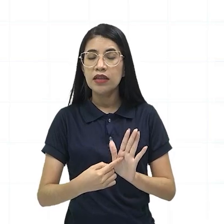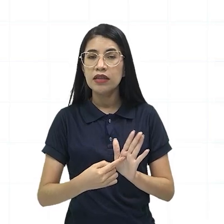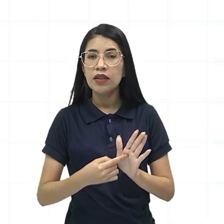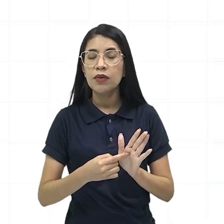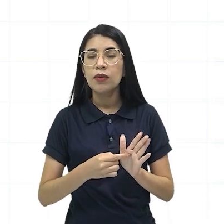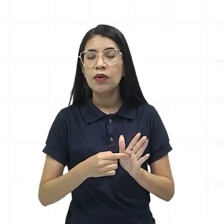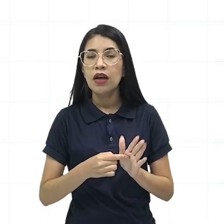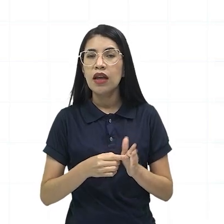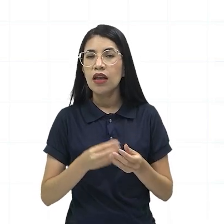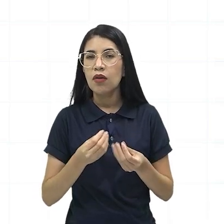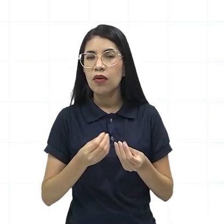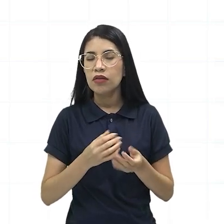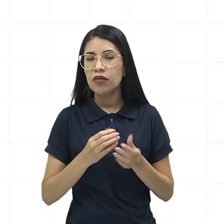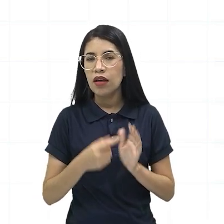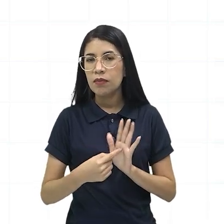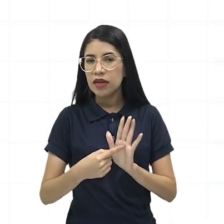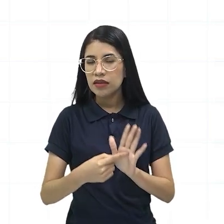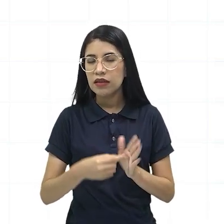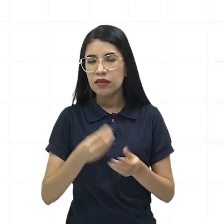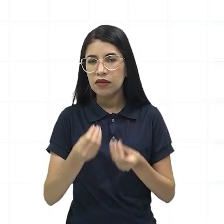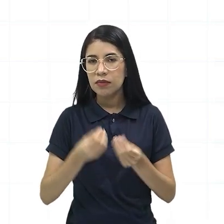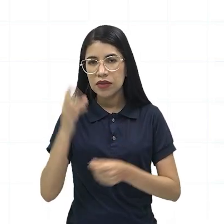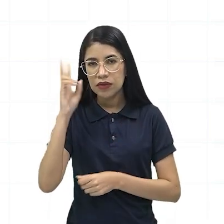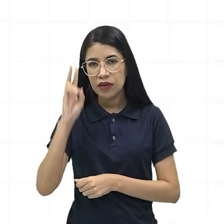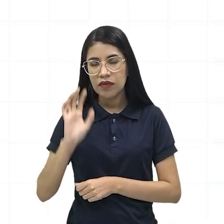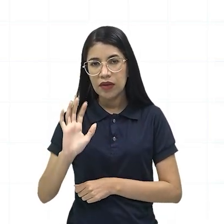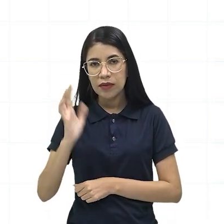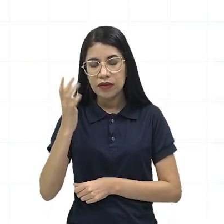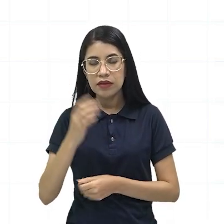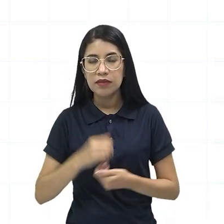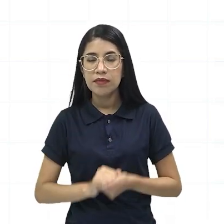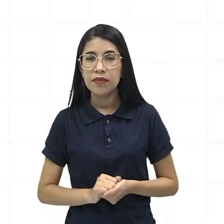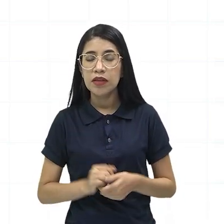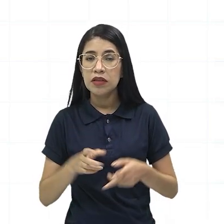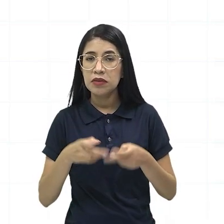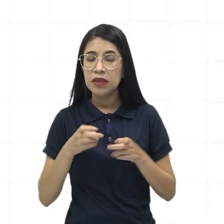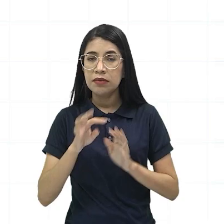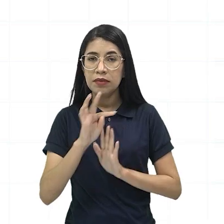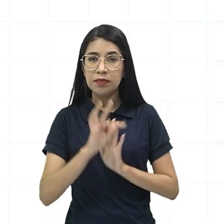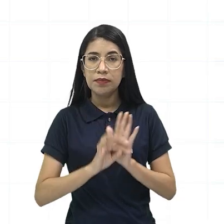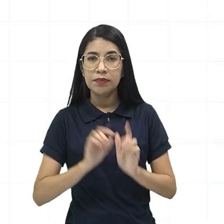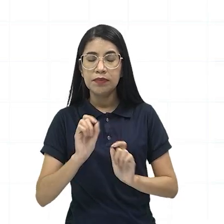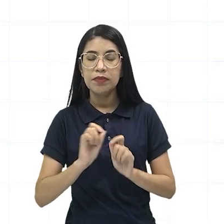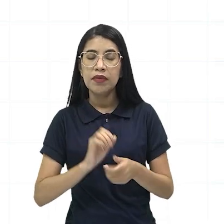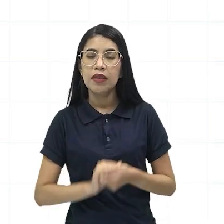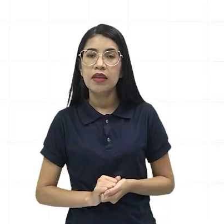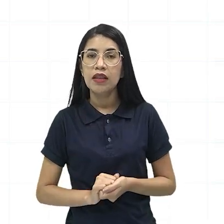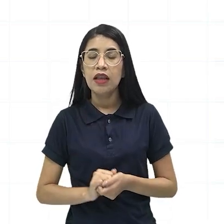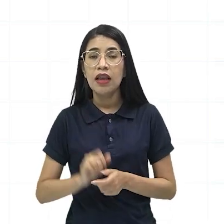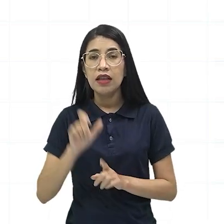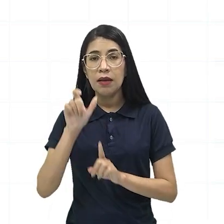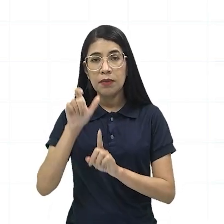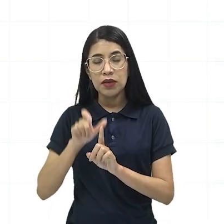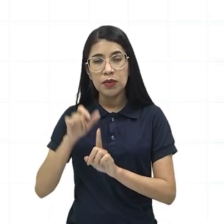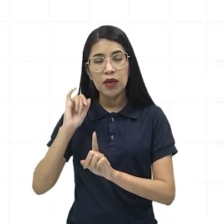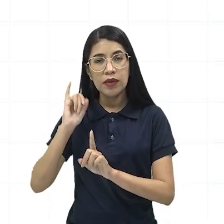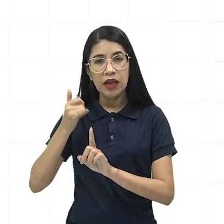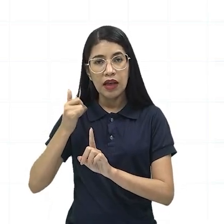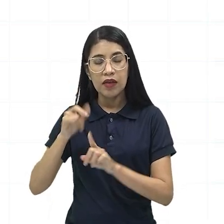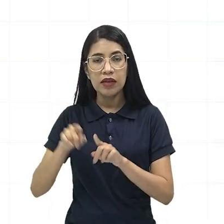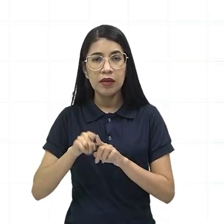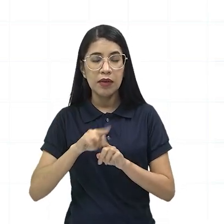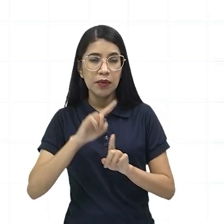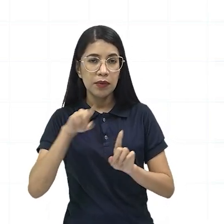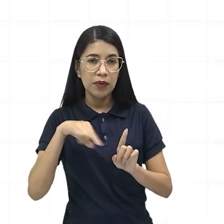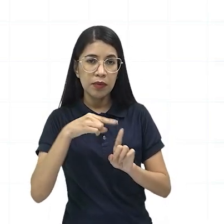em que nós somos introduzidos à narrativa. Percebemos lá no início do nosso texto, né, que nós falamos sobre o narrador, falamos sobre o